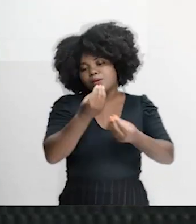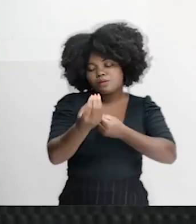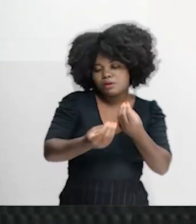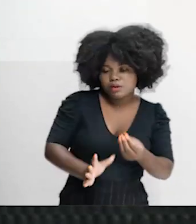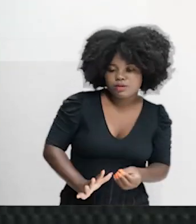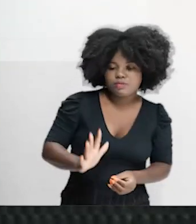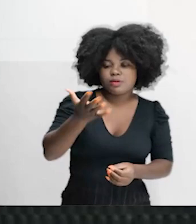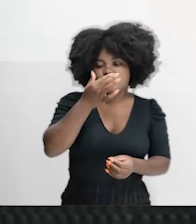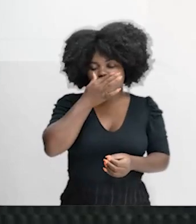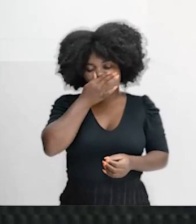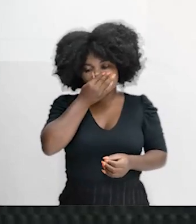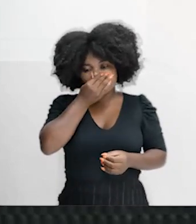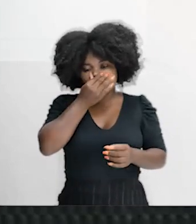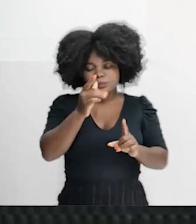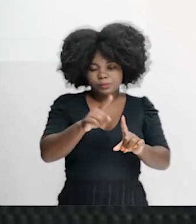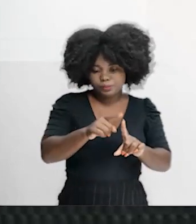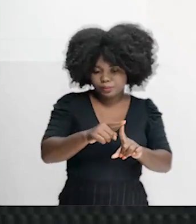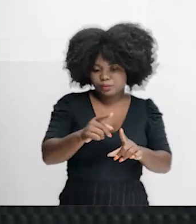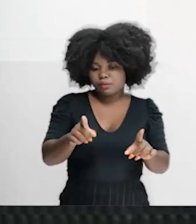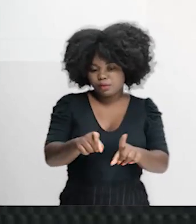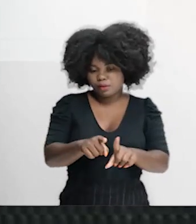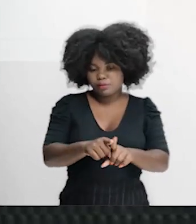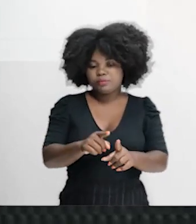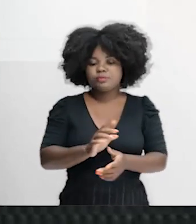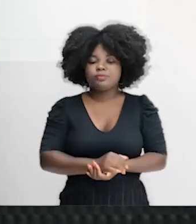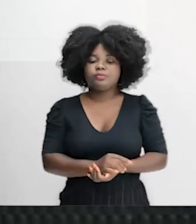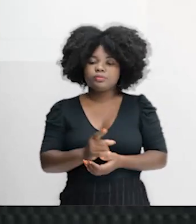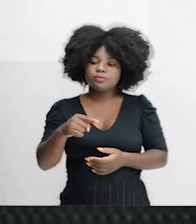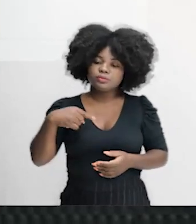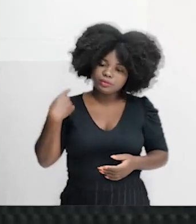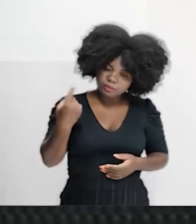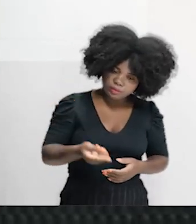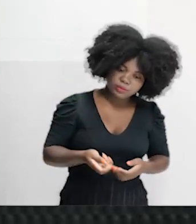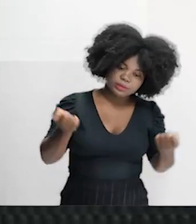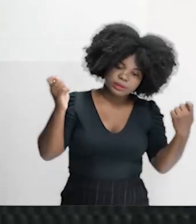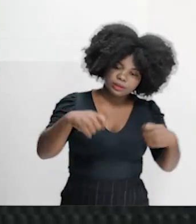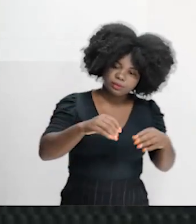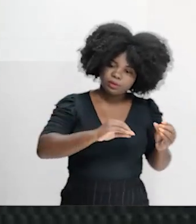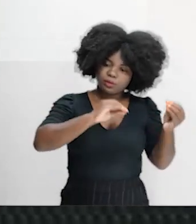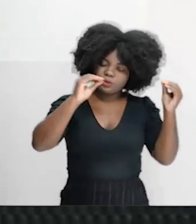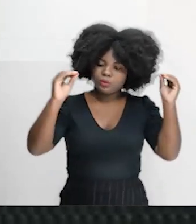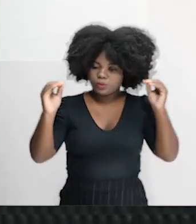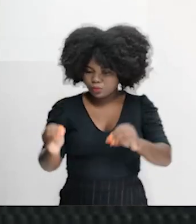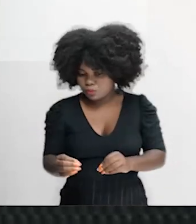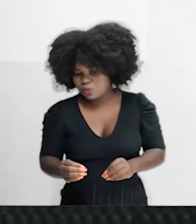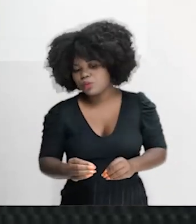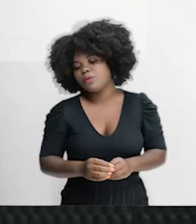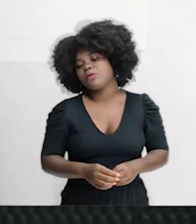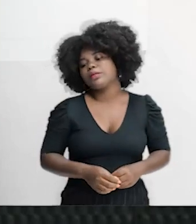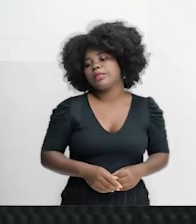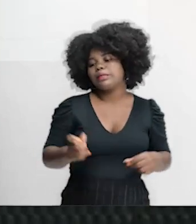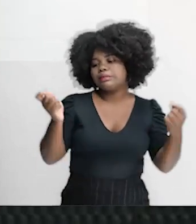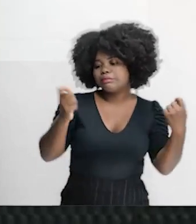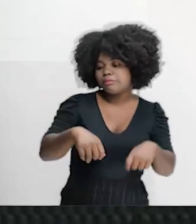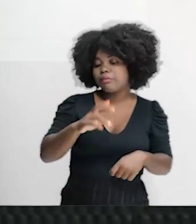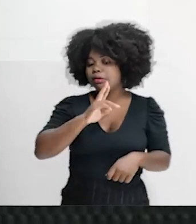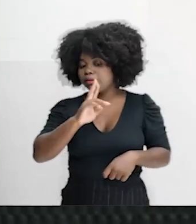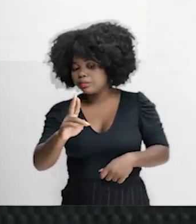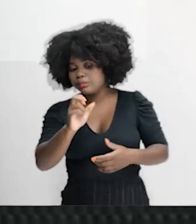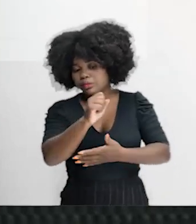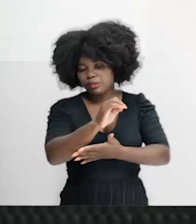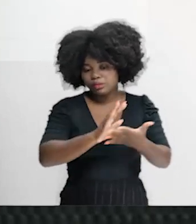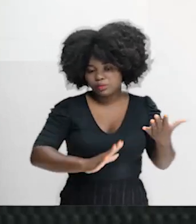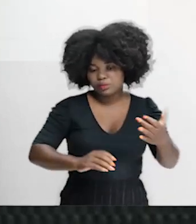dos elementos daquilo que a gente está estudando, para que depois a gente possa aplicar isso aí na resolução de problemas, resolução